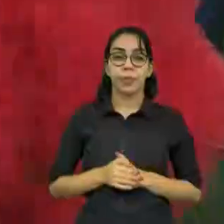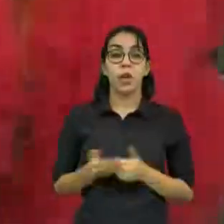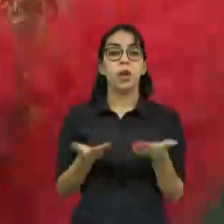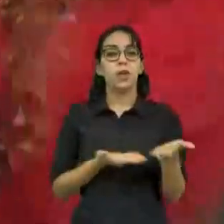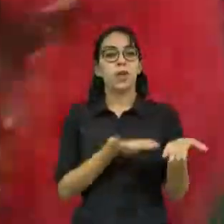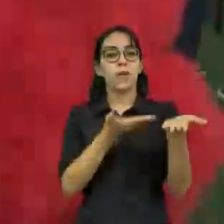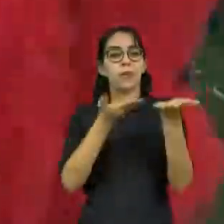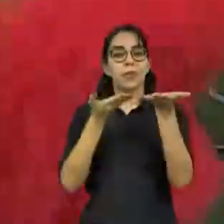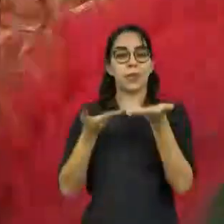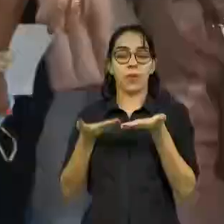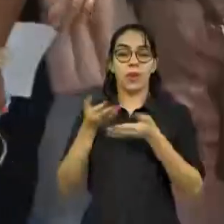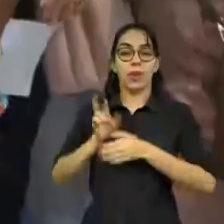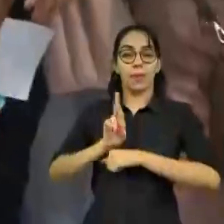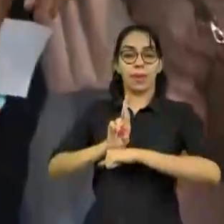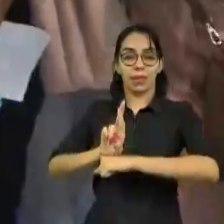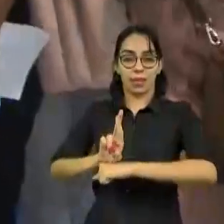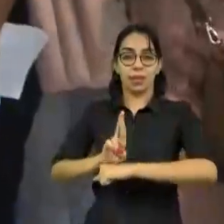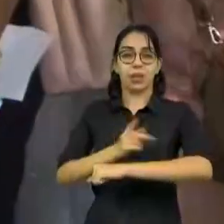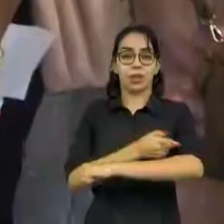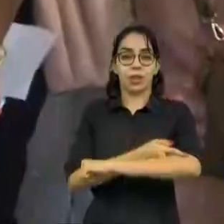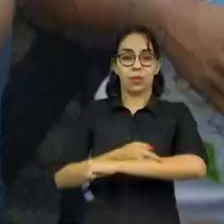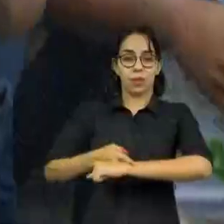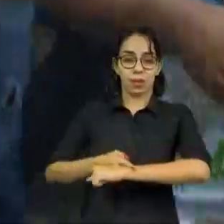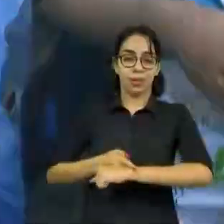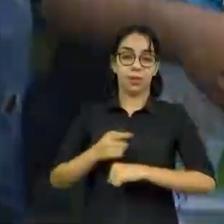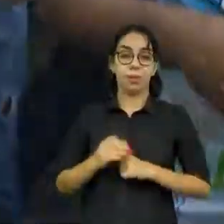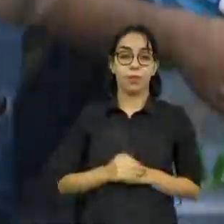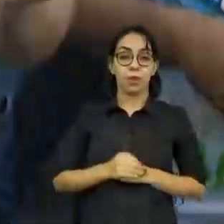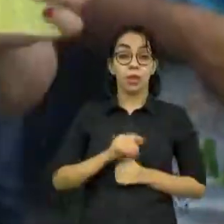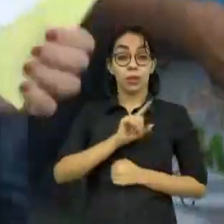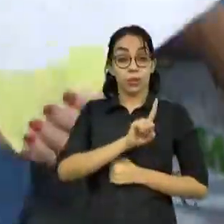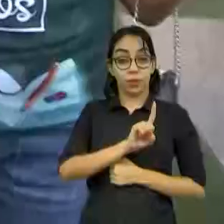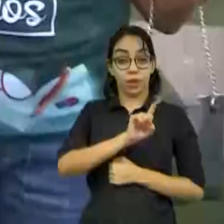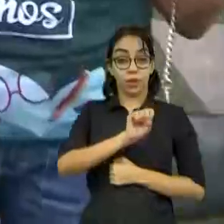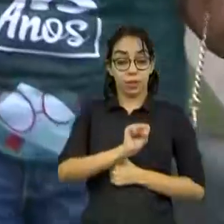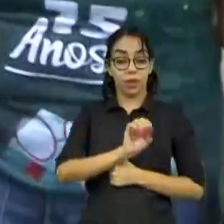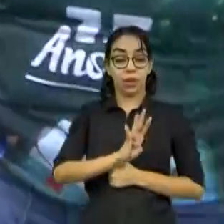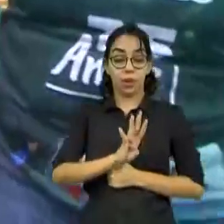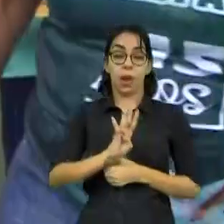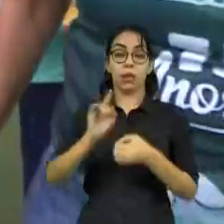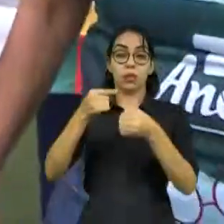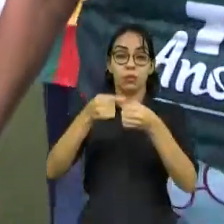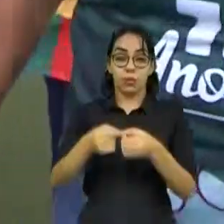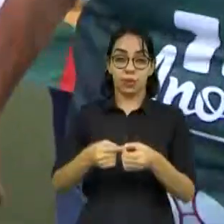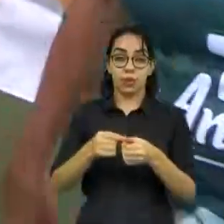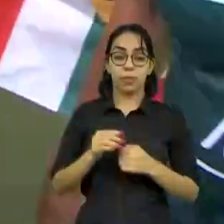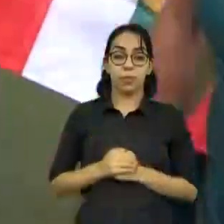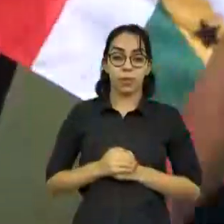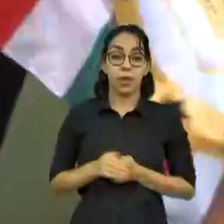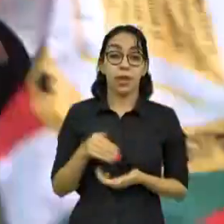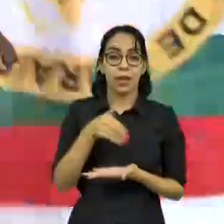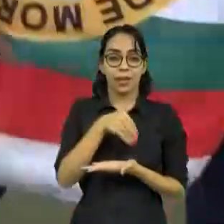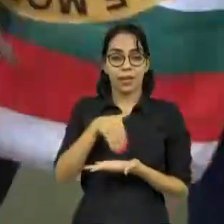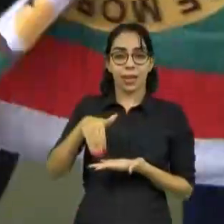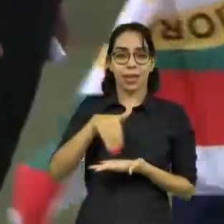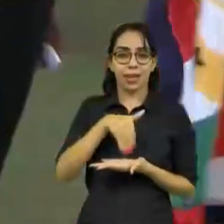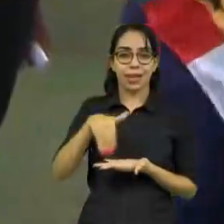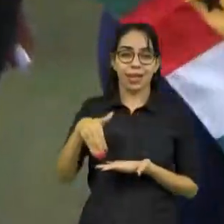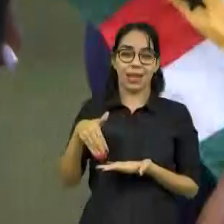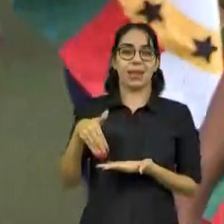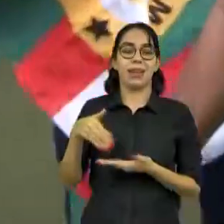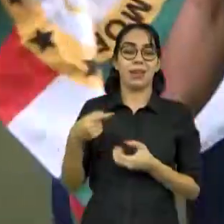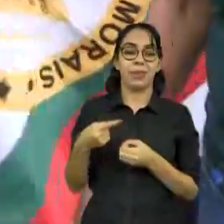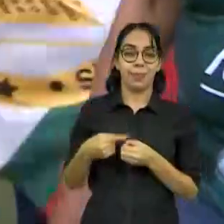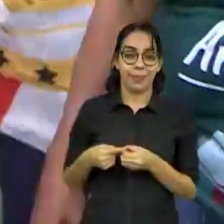evento representantes da educação dos 184 municípios do estado. Para a secretária de Vaza Alegre, professora da rede pública